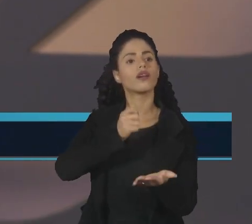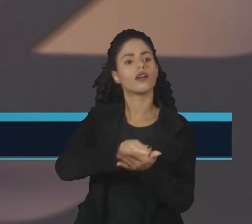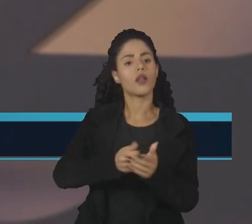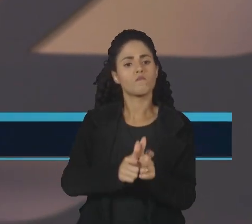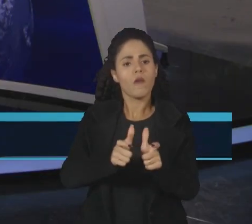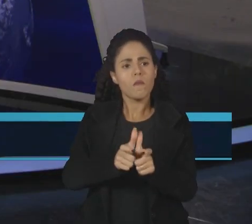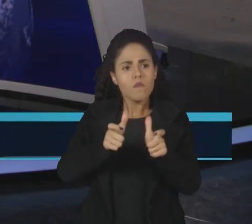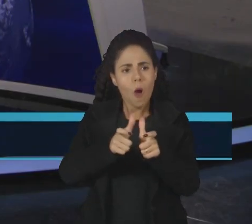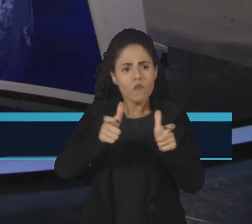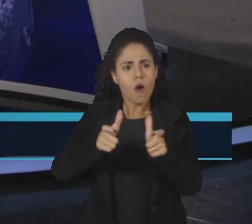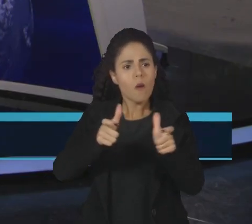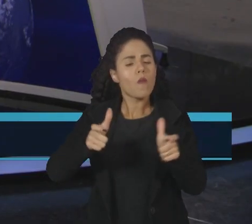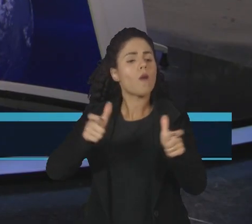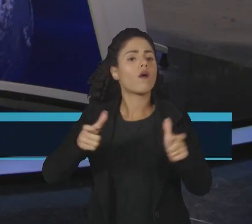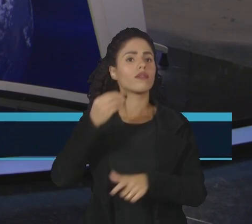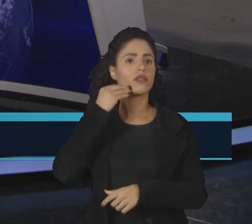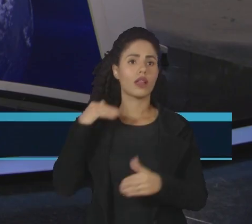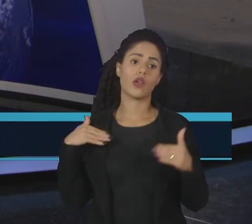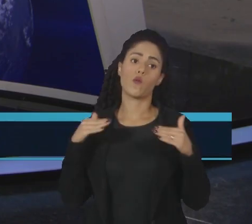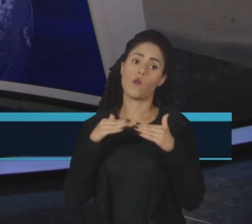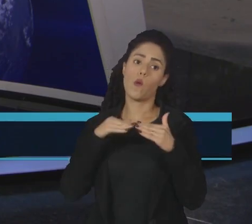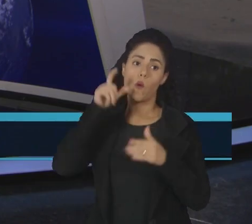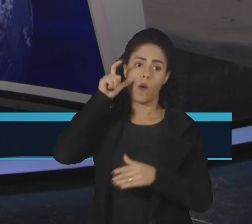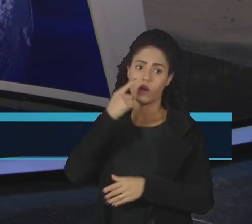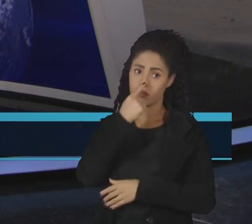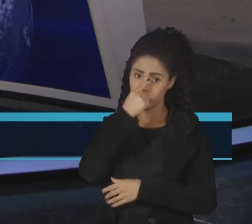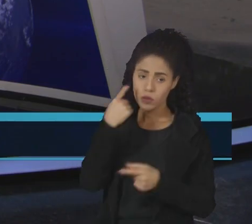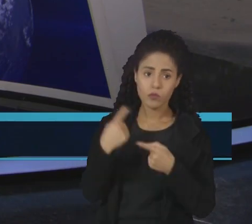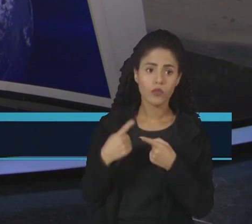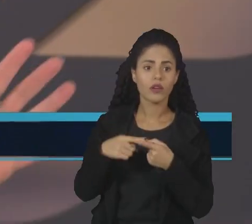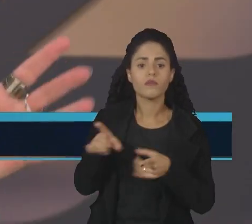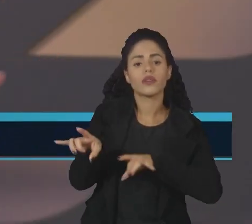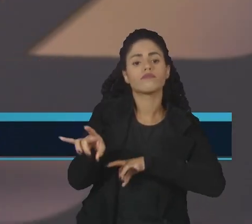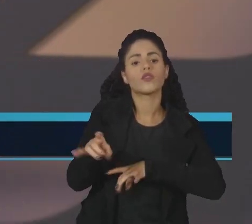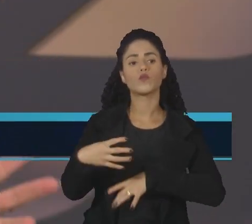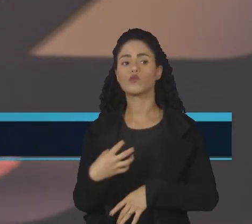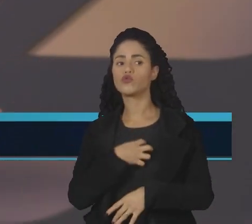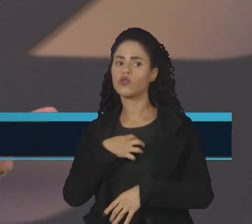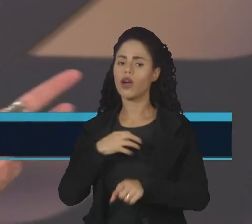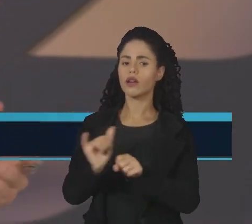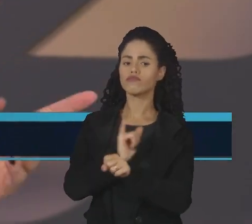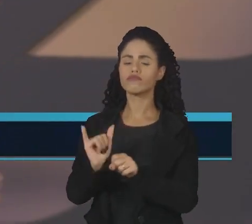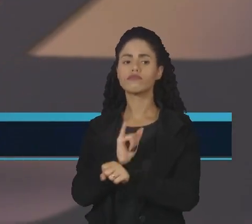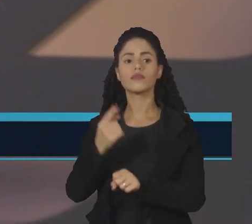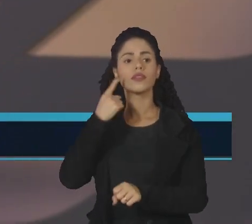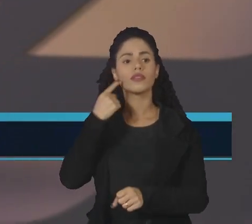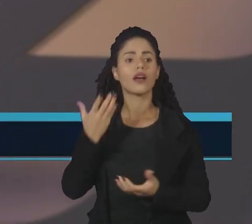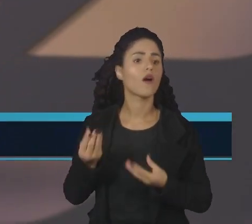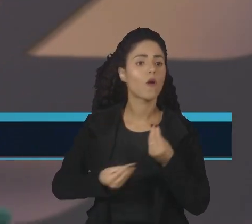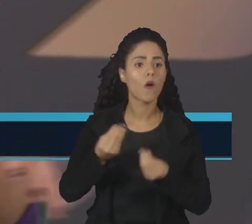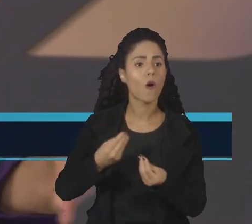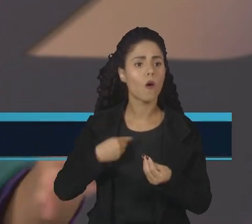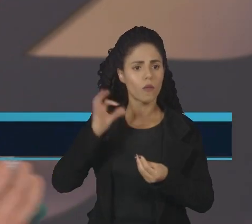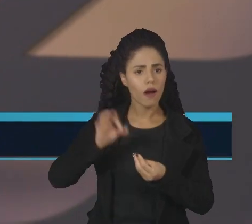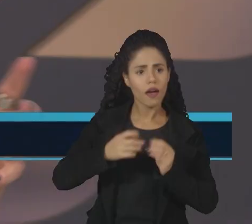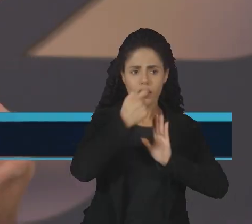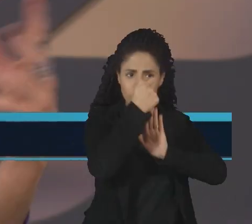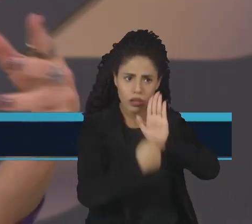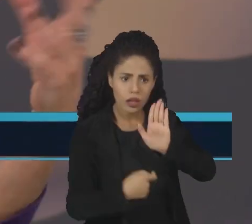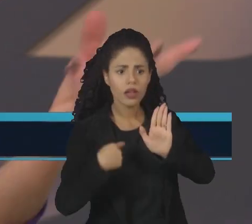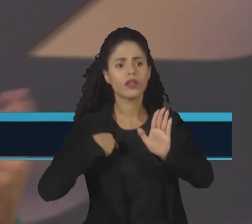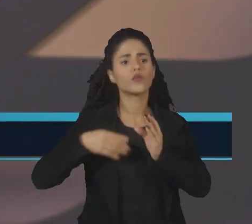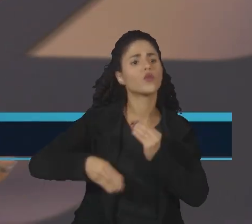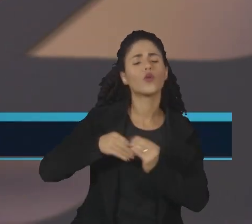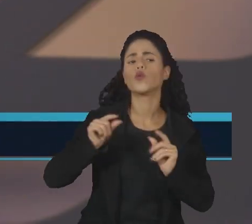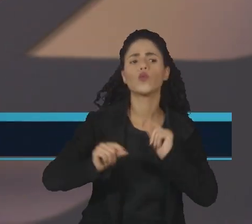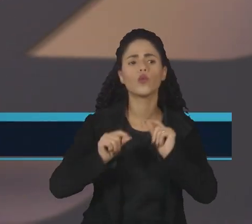crescendo. E eu concordo com o Pondé, tem algumas são tecnicalidades, assim, porque no fundo, se é emenda do relator, se é emenda... A